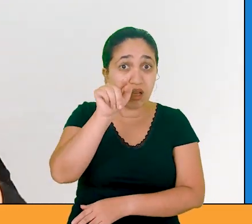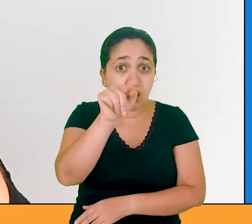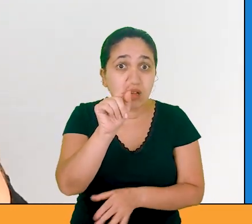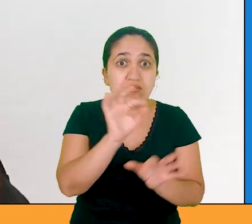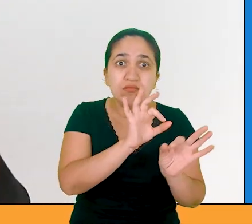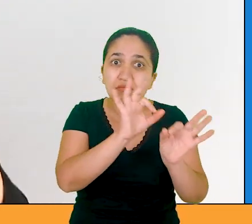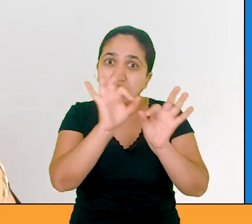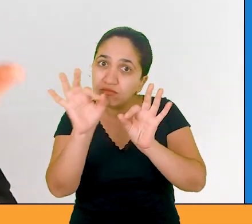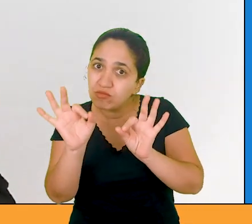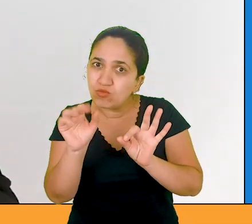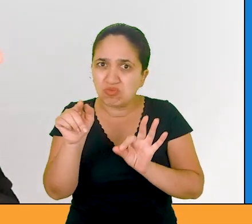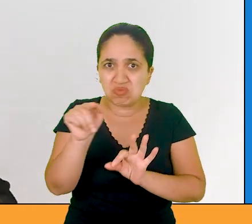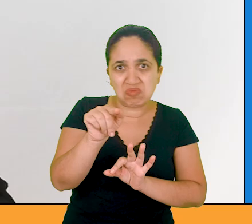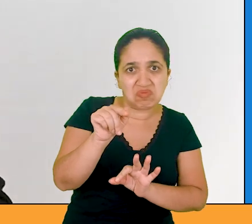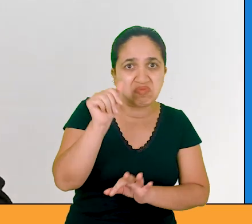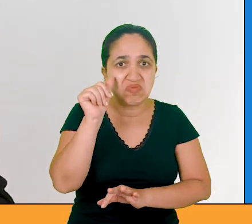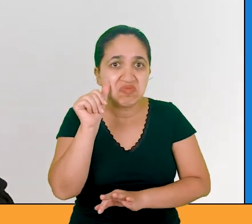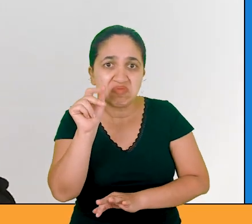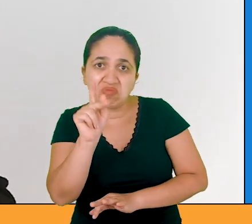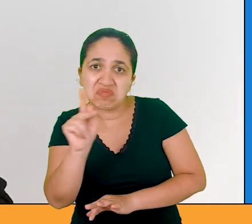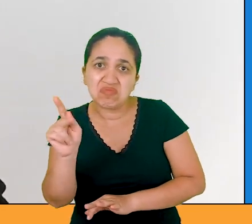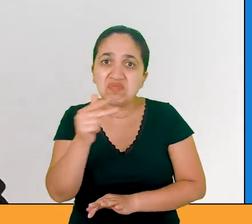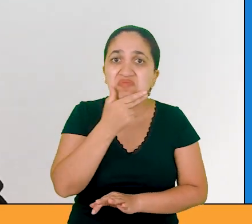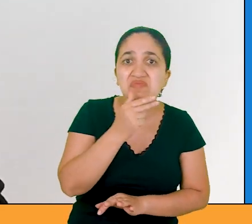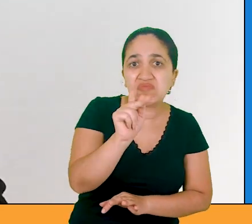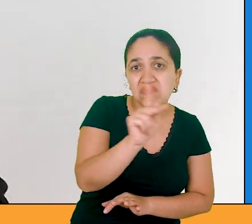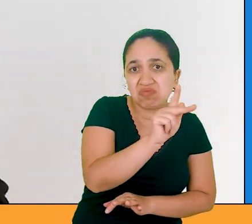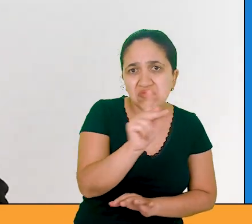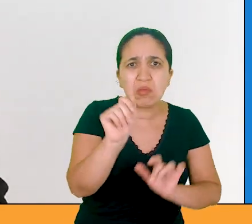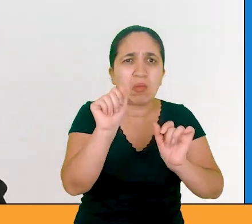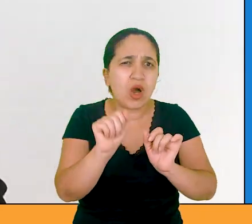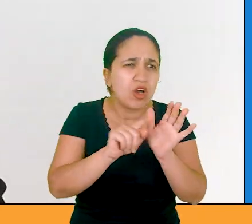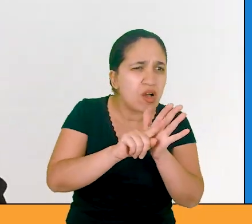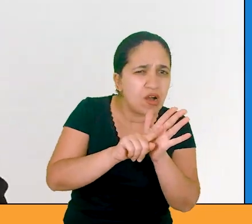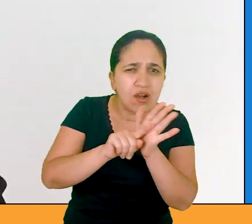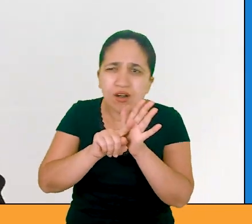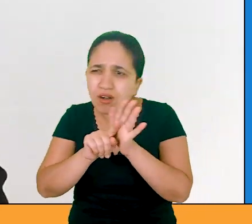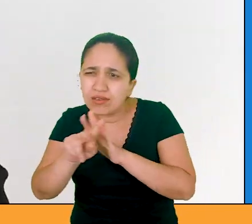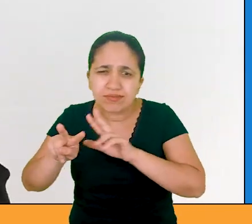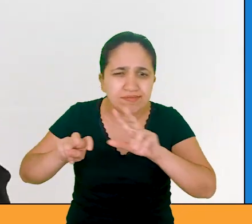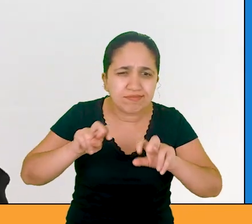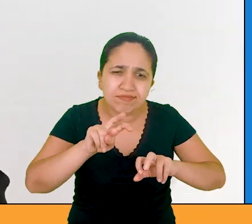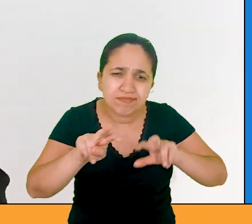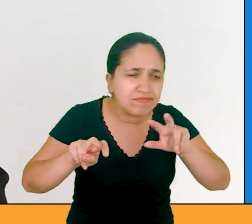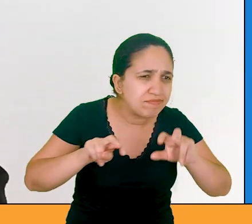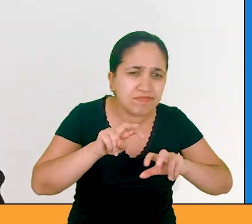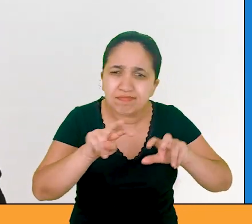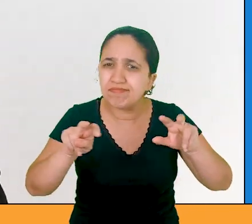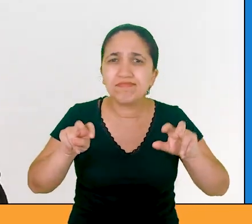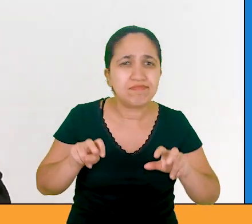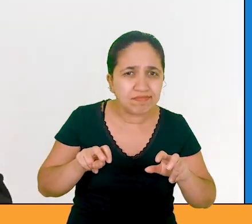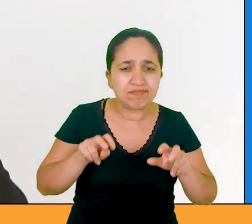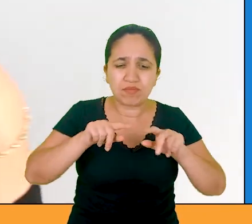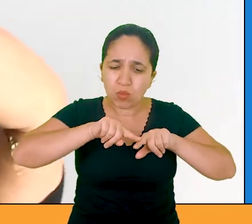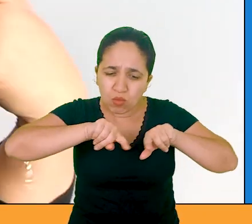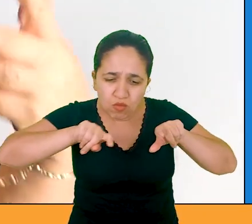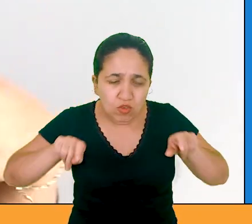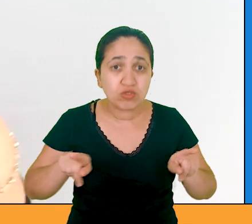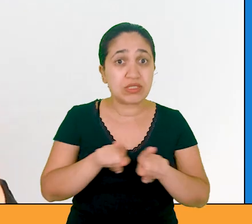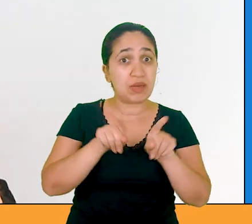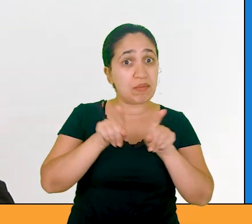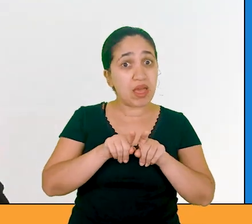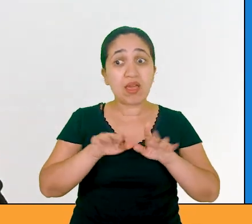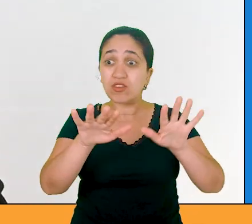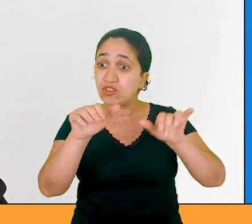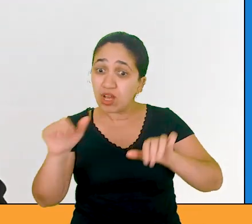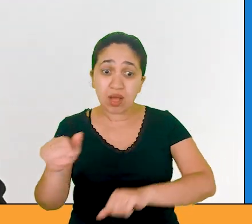que está aqui assistindo, se você é professor, professora, você pode buscar mais além do que eu estou falando e também propor para os